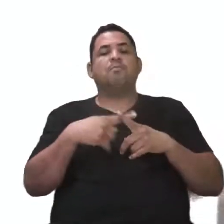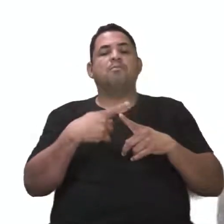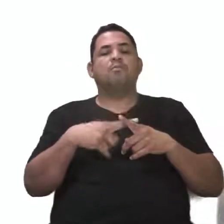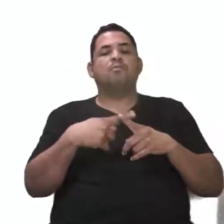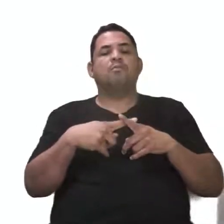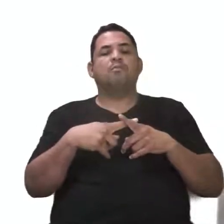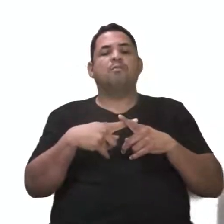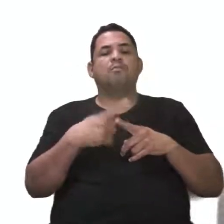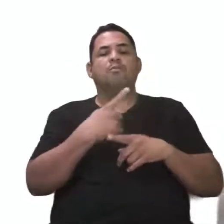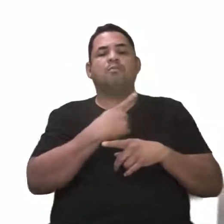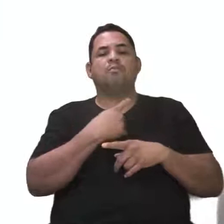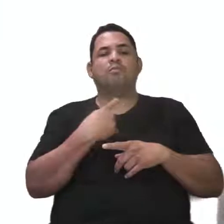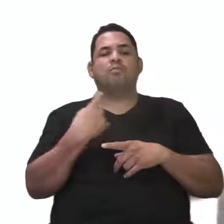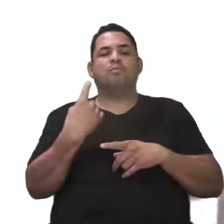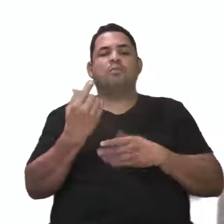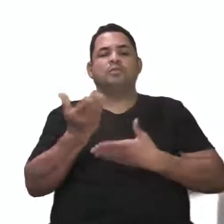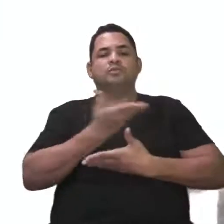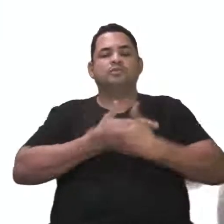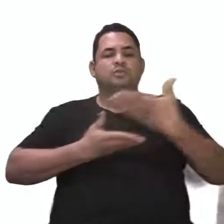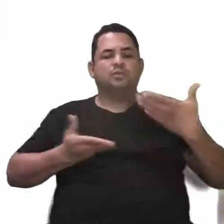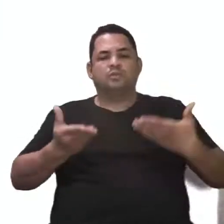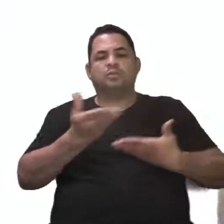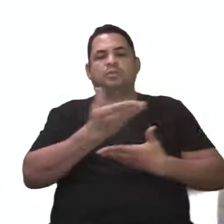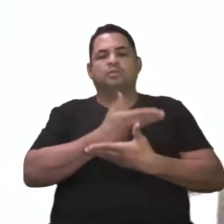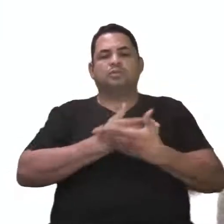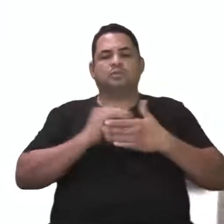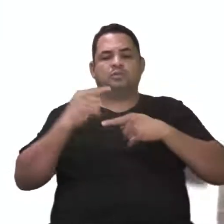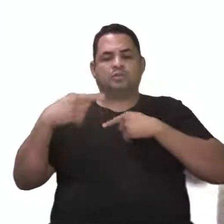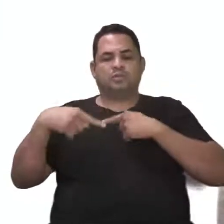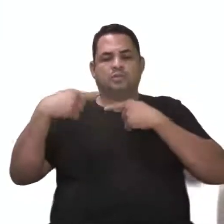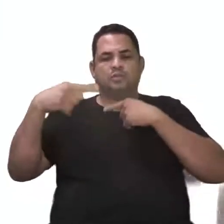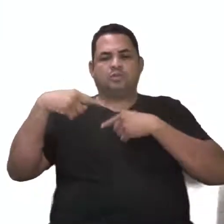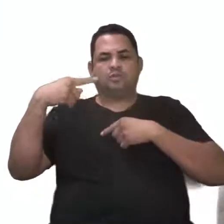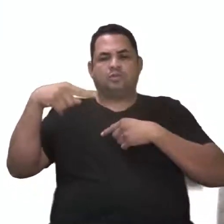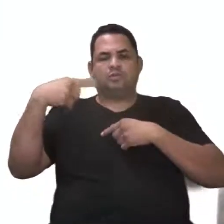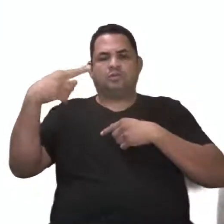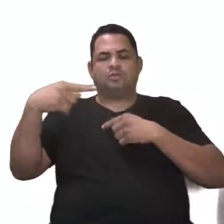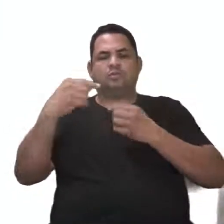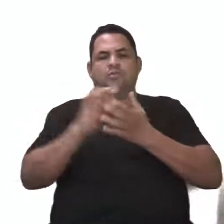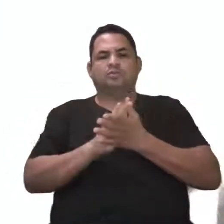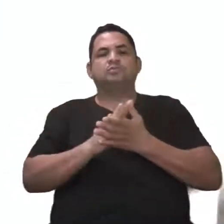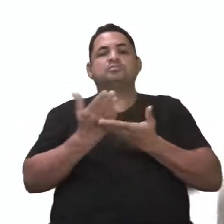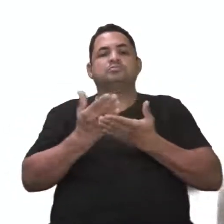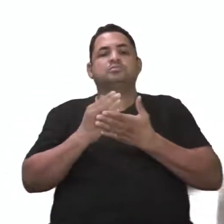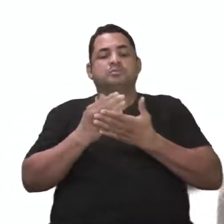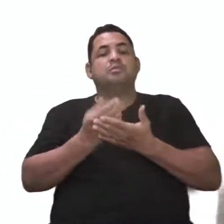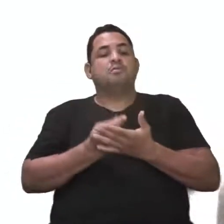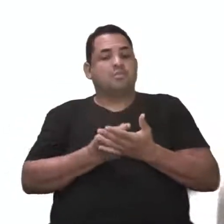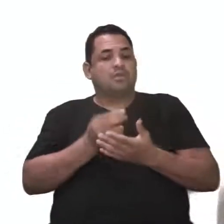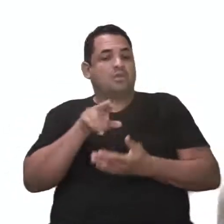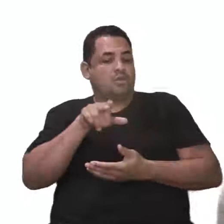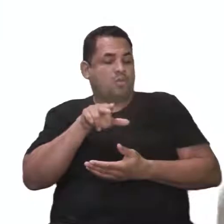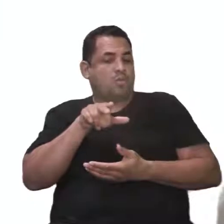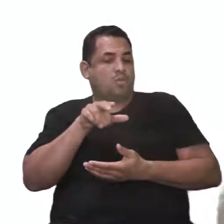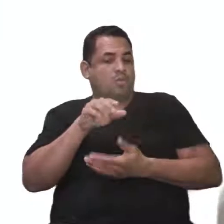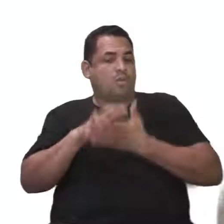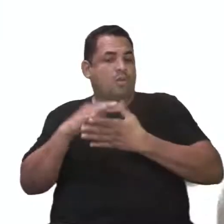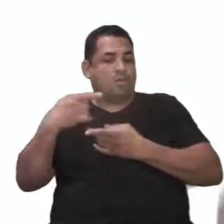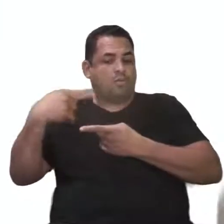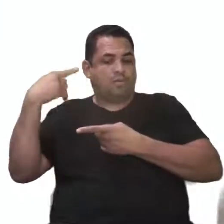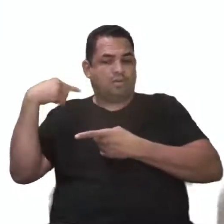porque nós compartilhamos evolutivamente do mesmo ancestral,